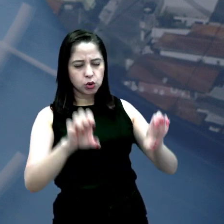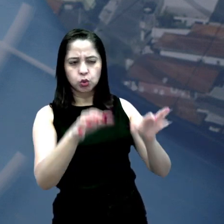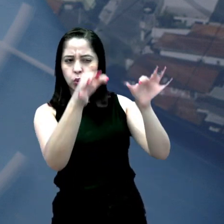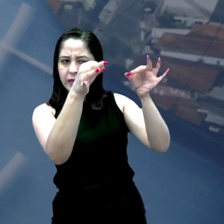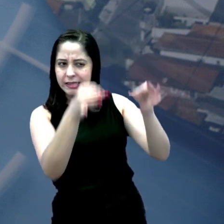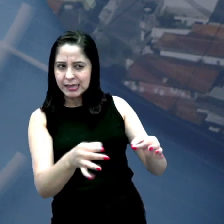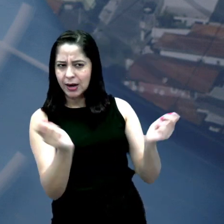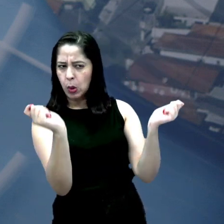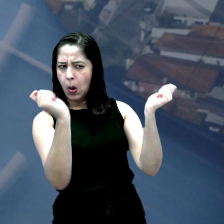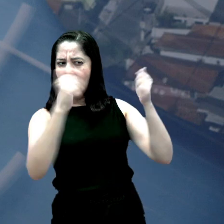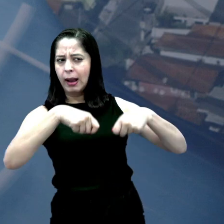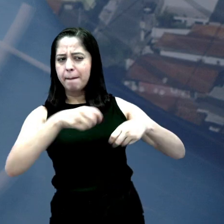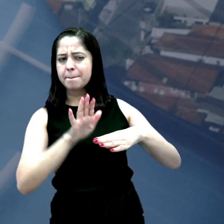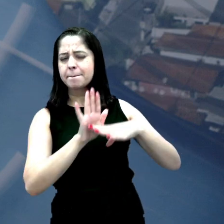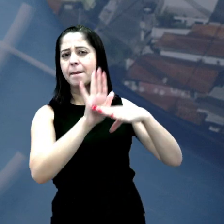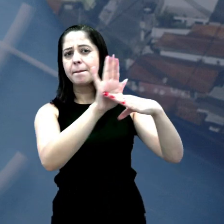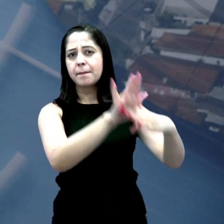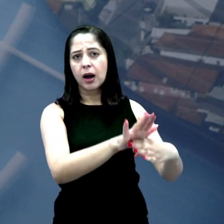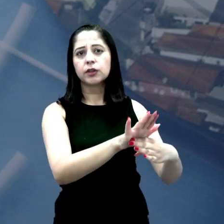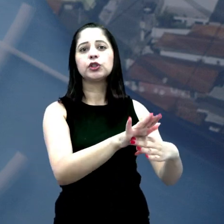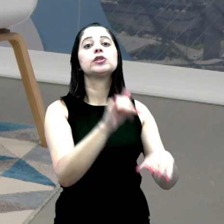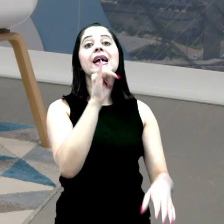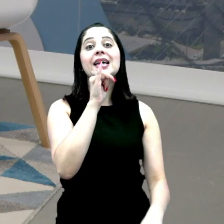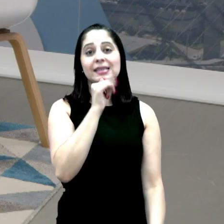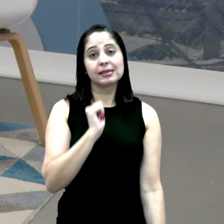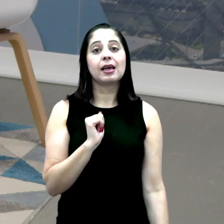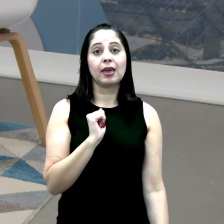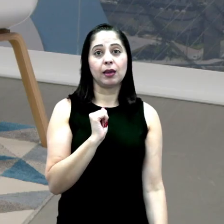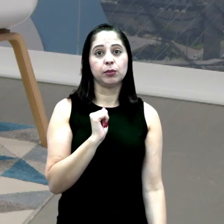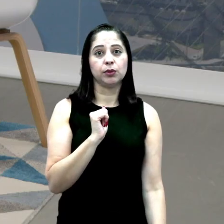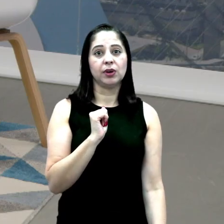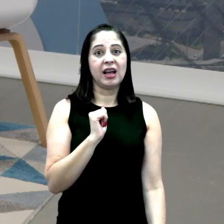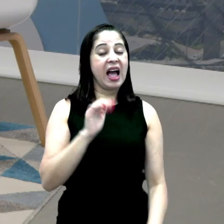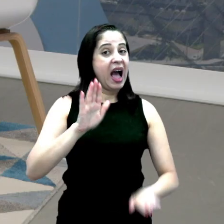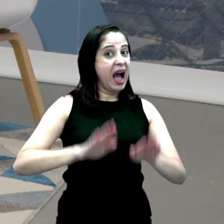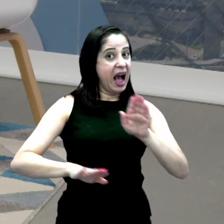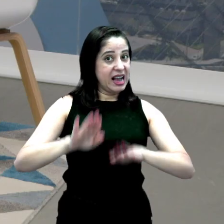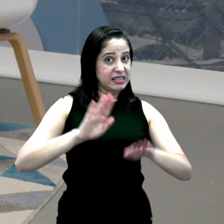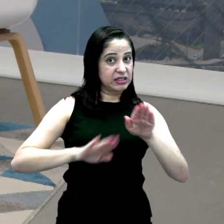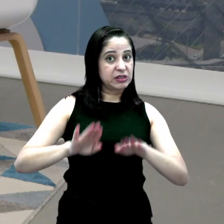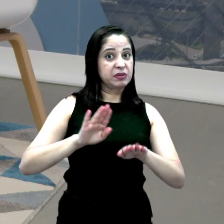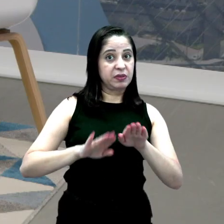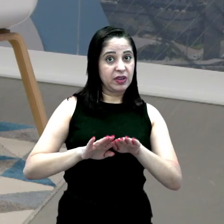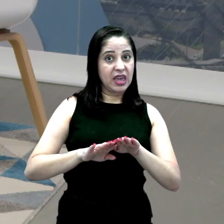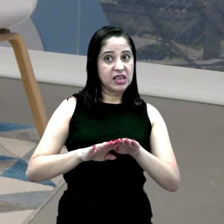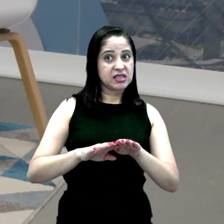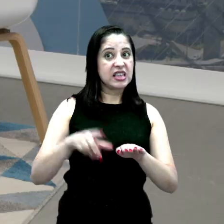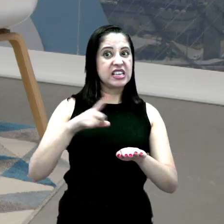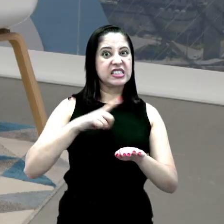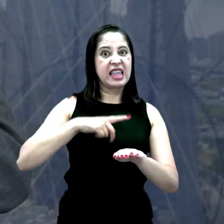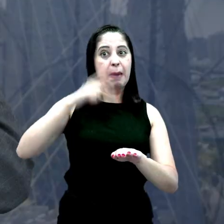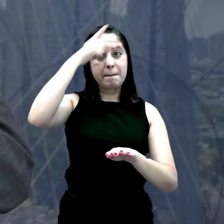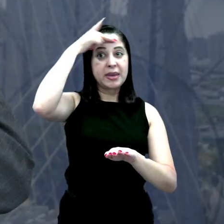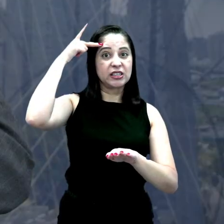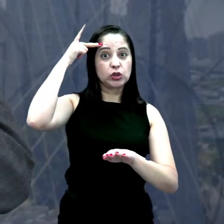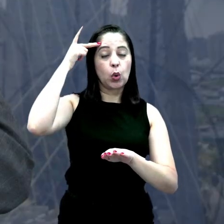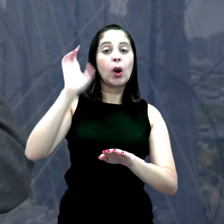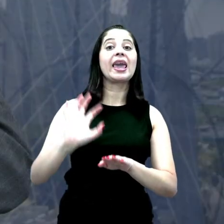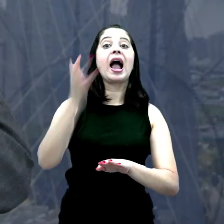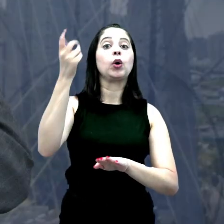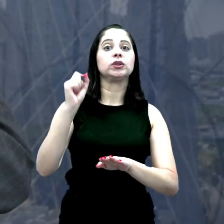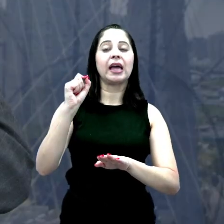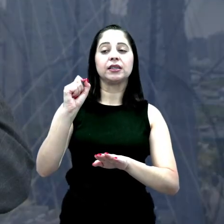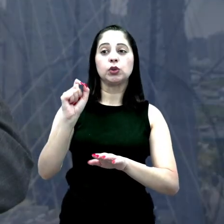integrada, preparada de fato? Tem. A maior barreira é sempre a da linguagem, né? Tem situações que